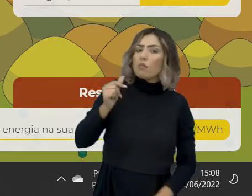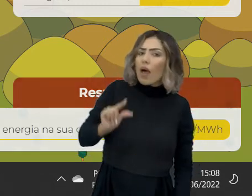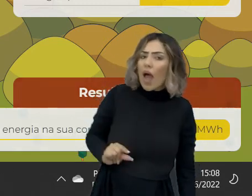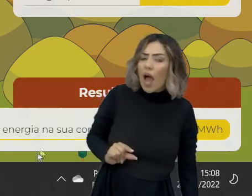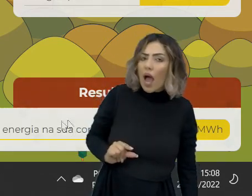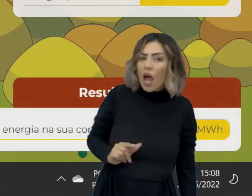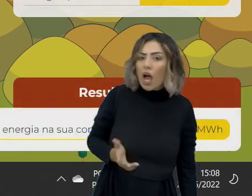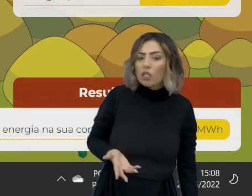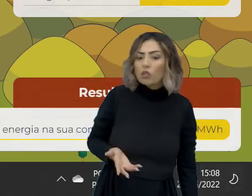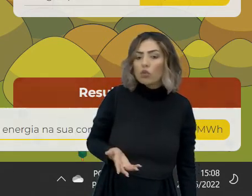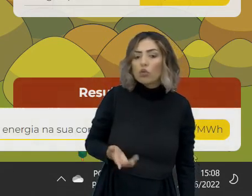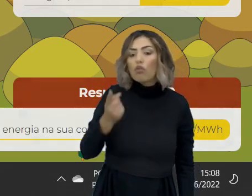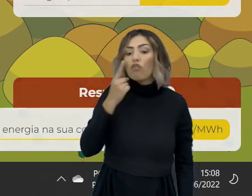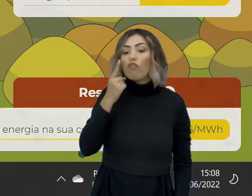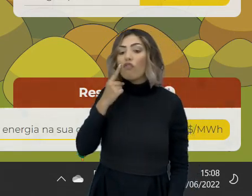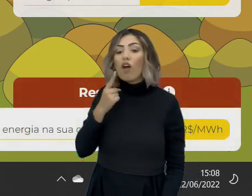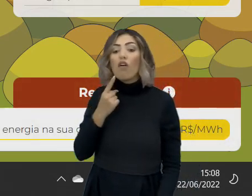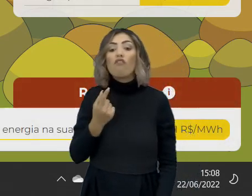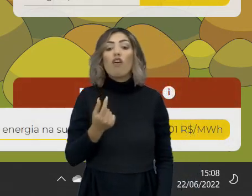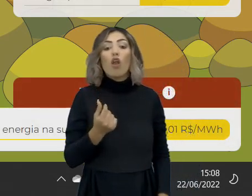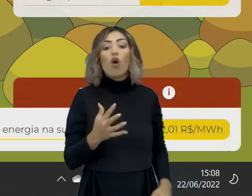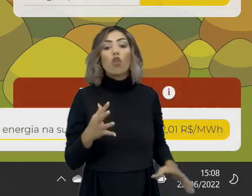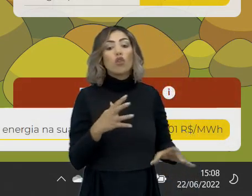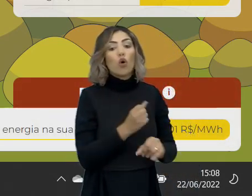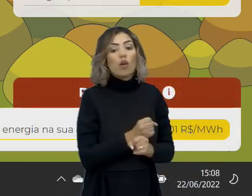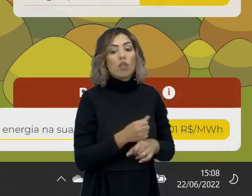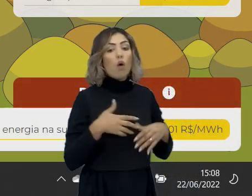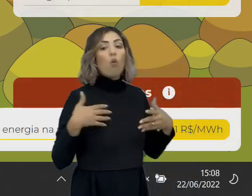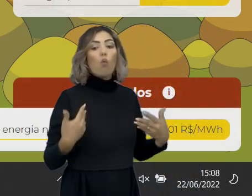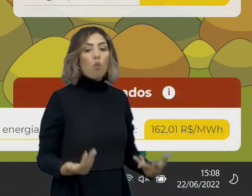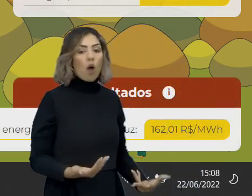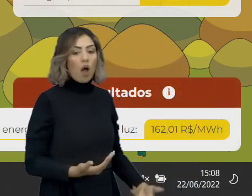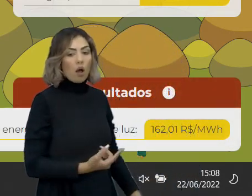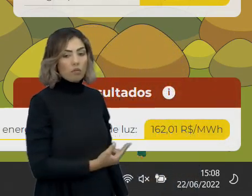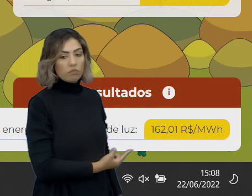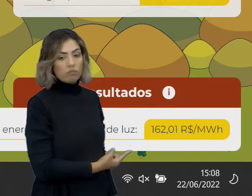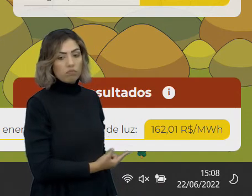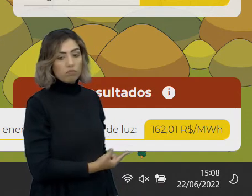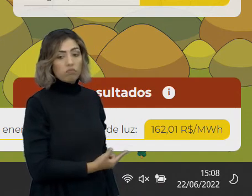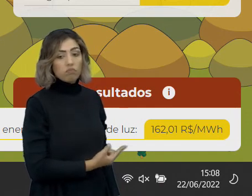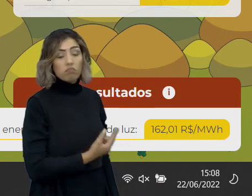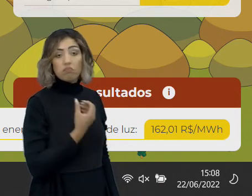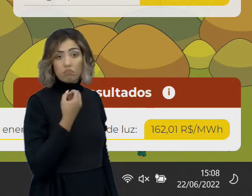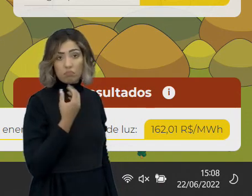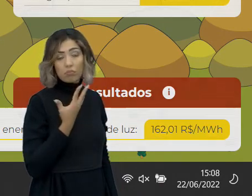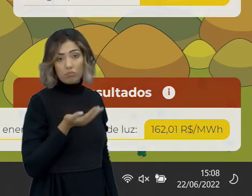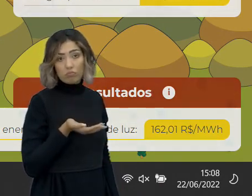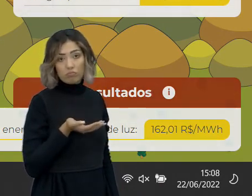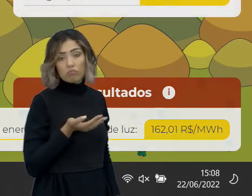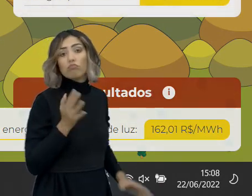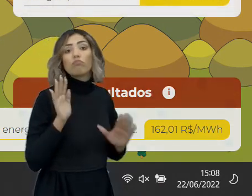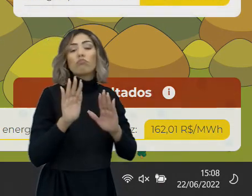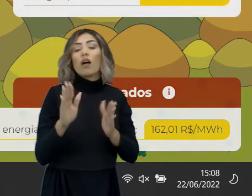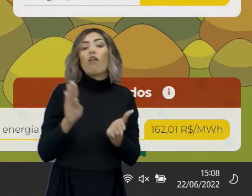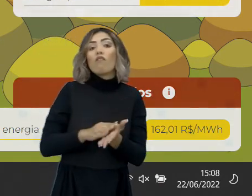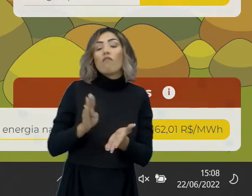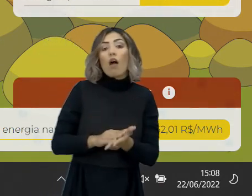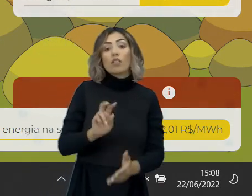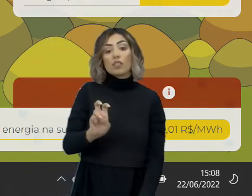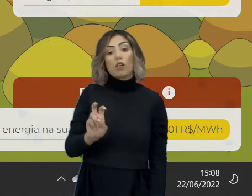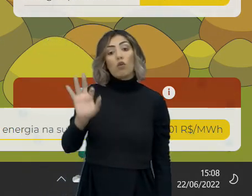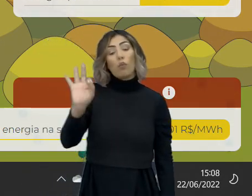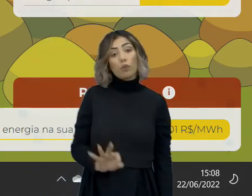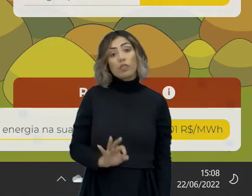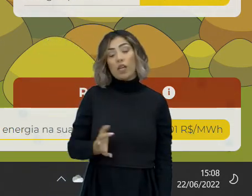preço, aqui, ele já faz aqui embaixo, né, o total. R$ 162,01, tá legal. Tá legal. Só que agora tem que faltar faltam 5%